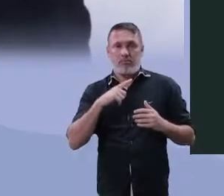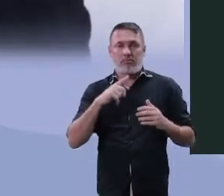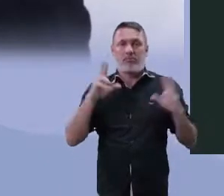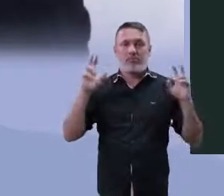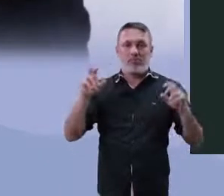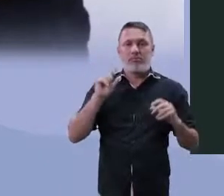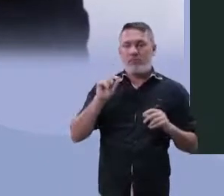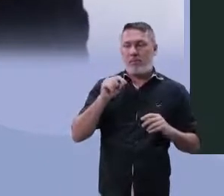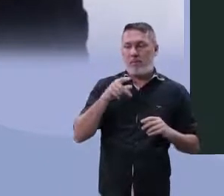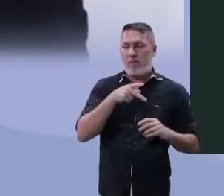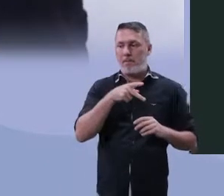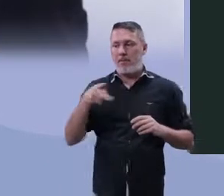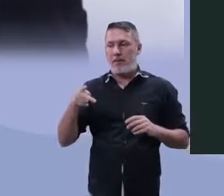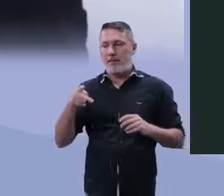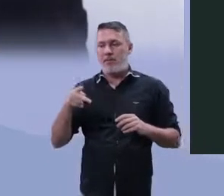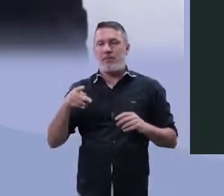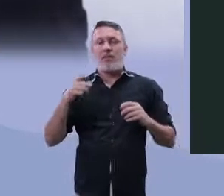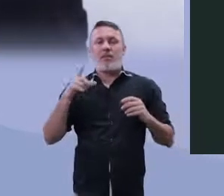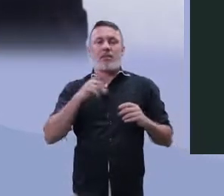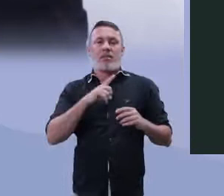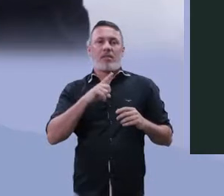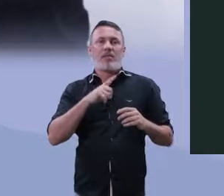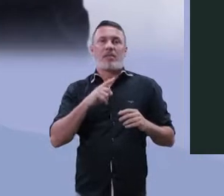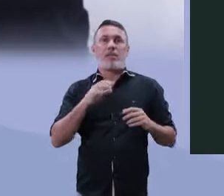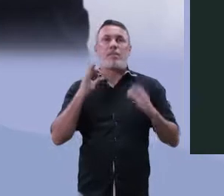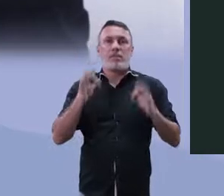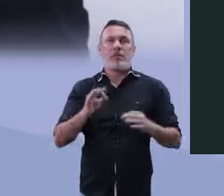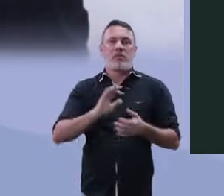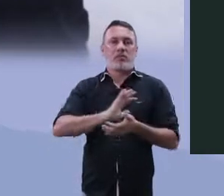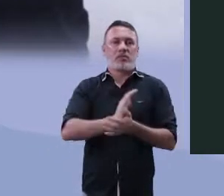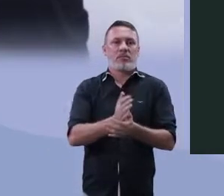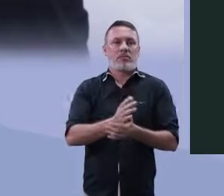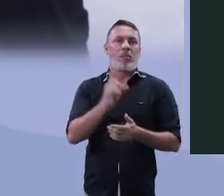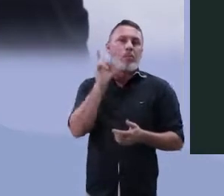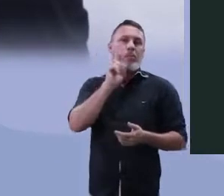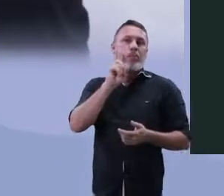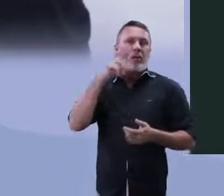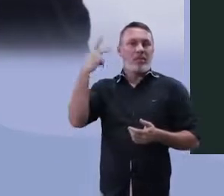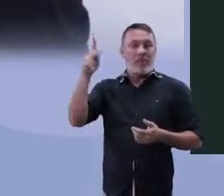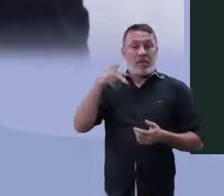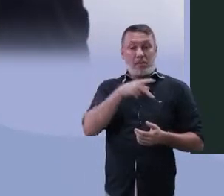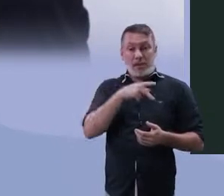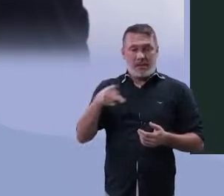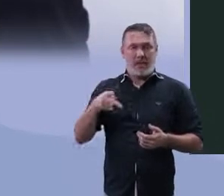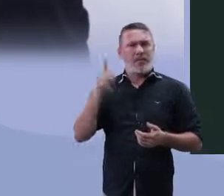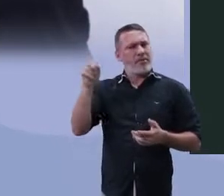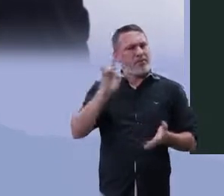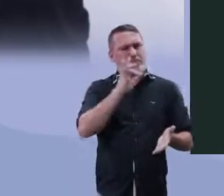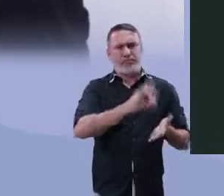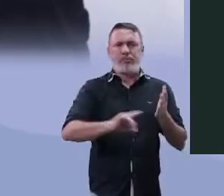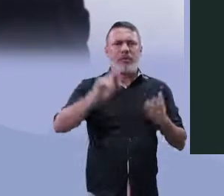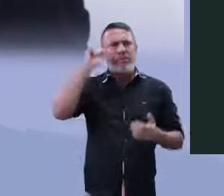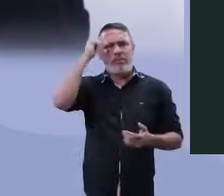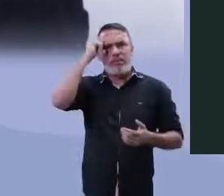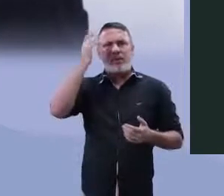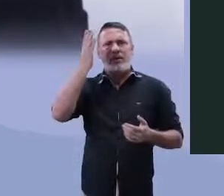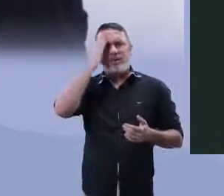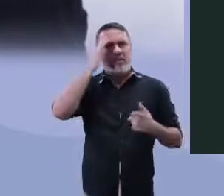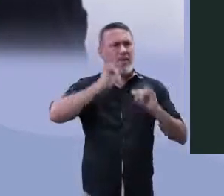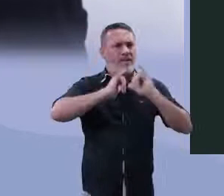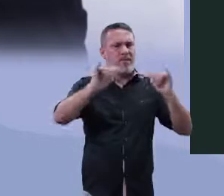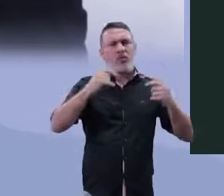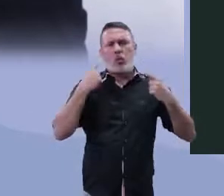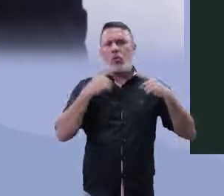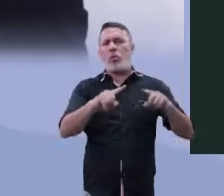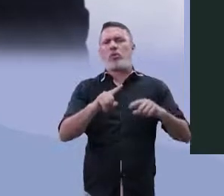ele permaneça, mas um presidente declaradamente racista. Então, esse movimento ele ganha força justamente porque não é apenas